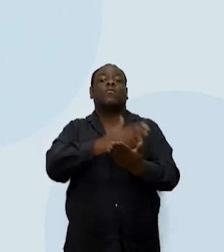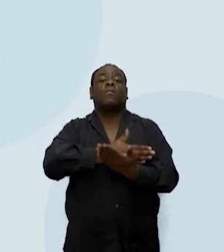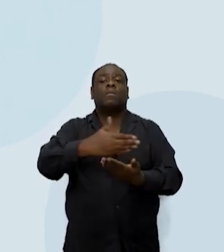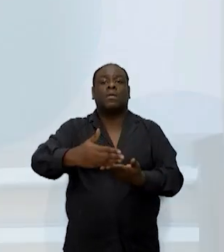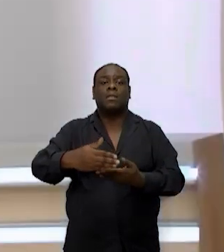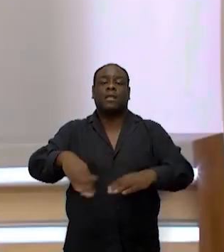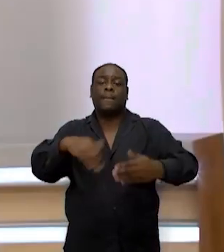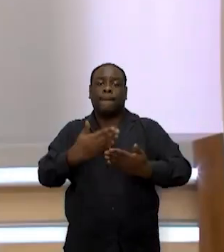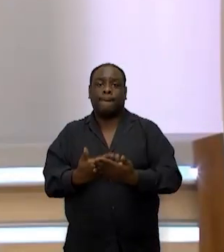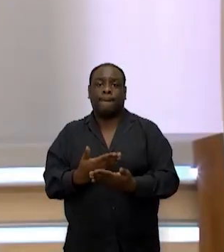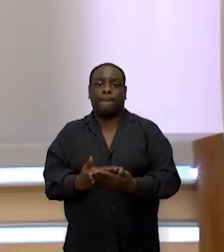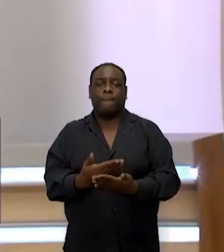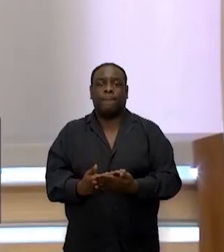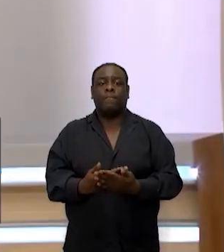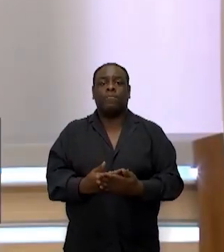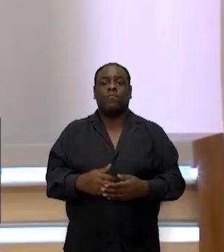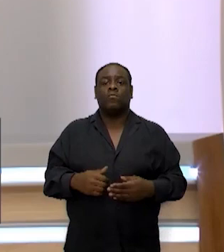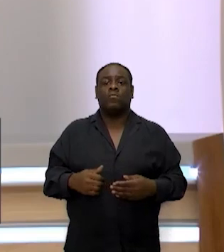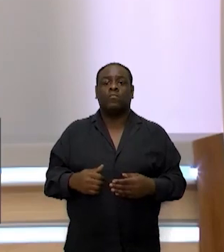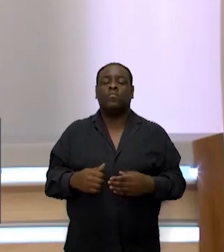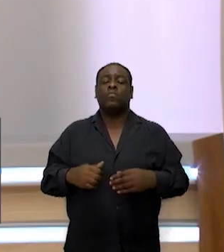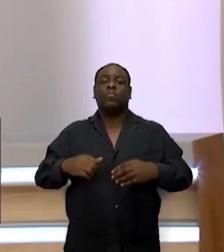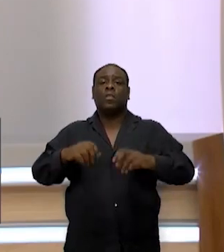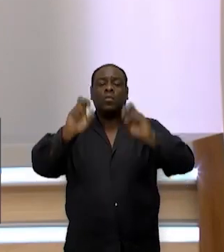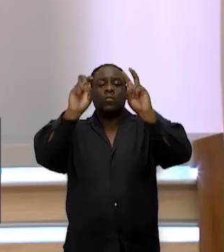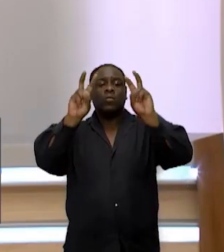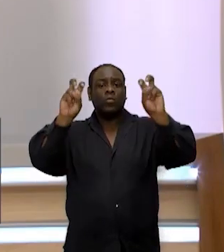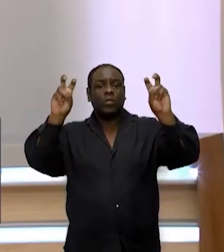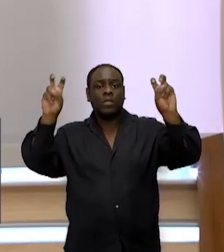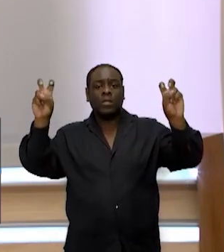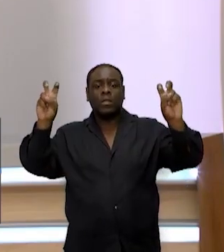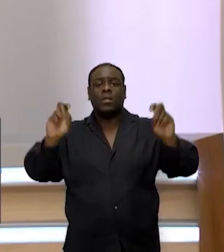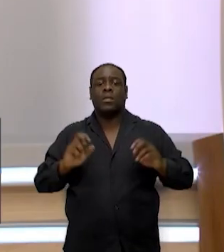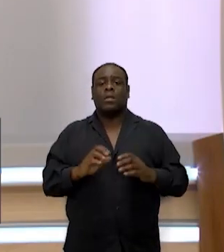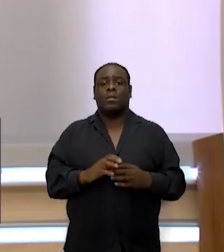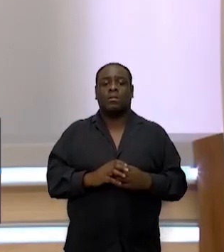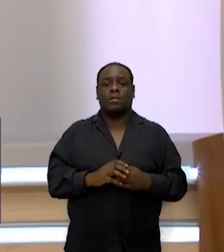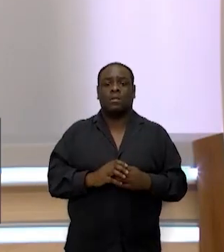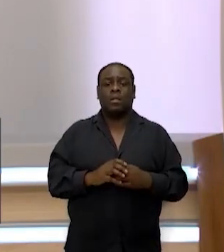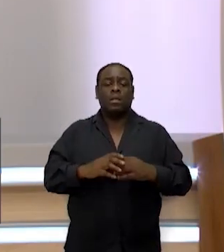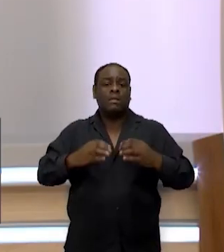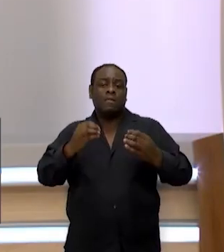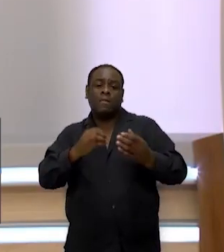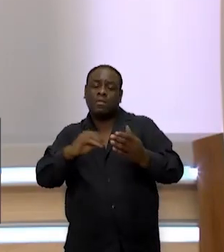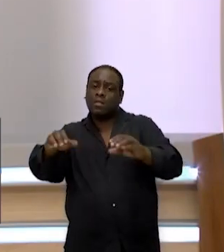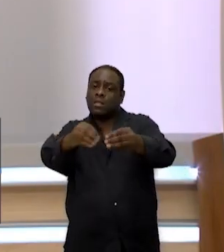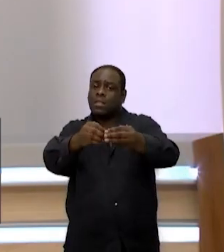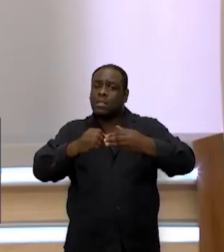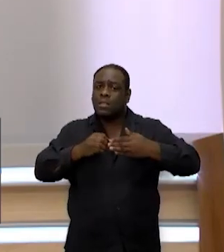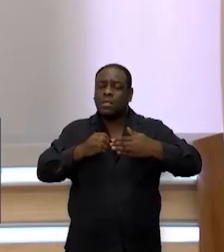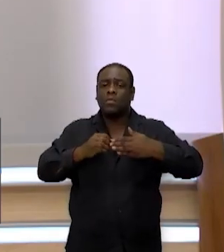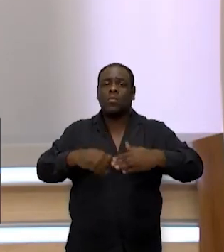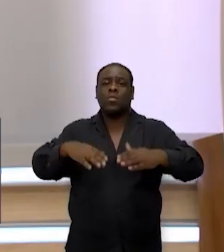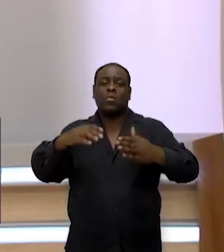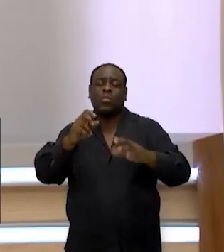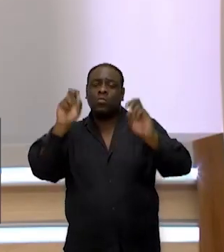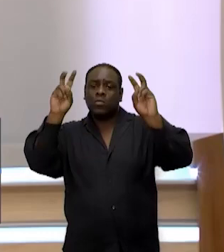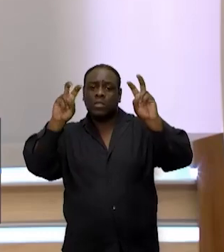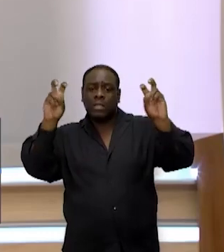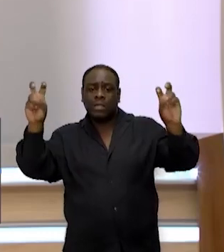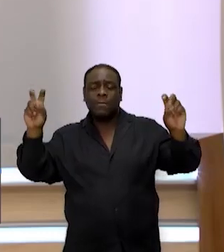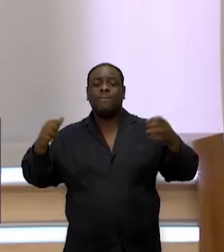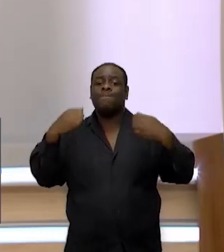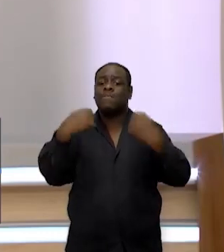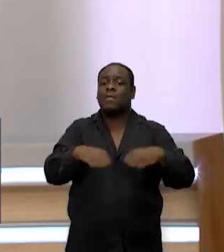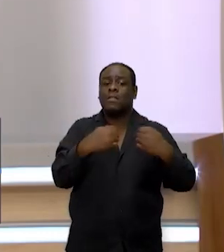já essa aula a partir de uma reflexão. Se a gente vai trazer um texto argumentativo sobre um tema, a